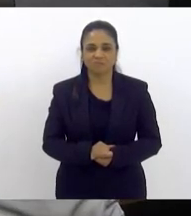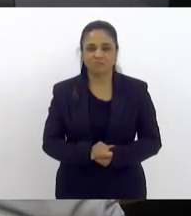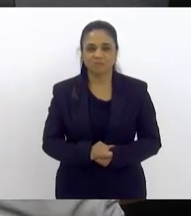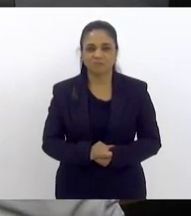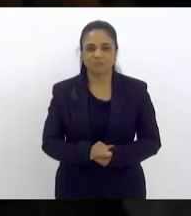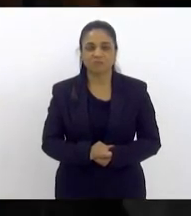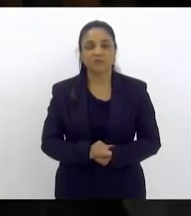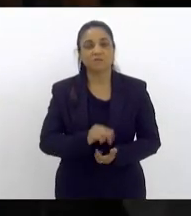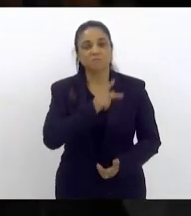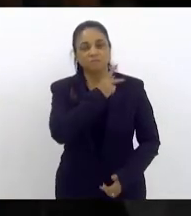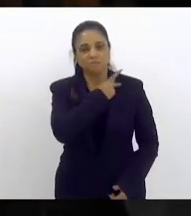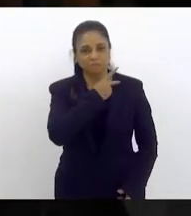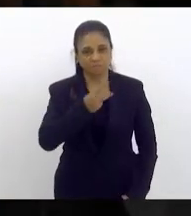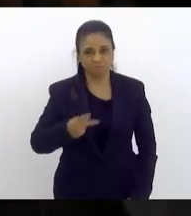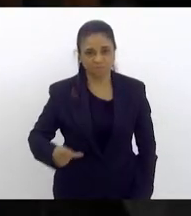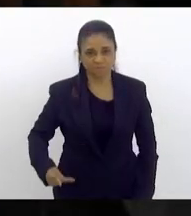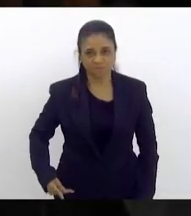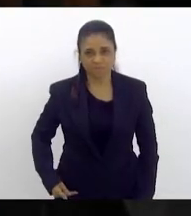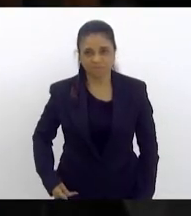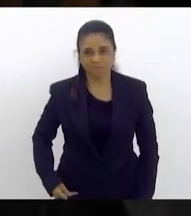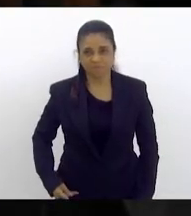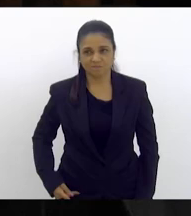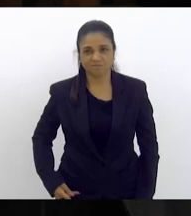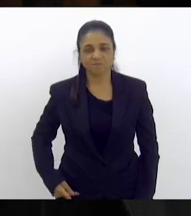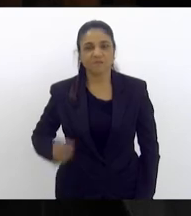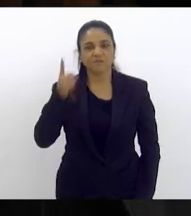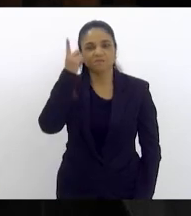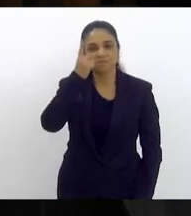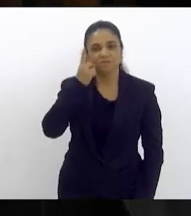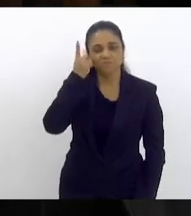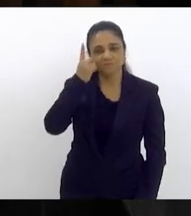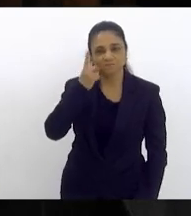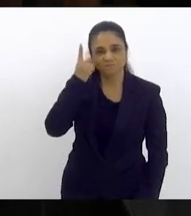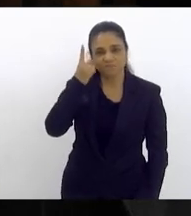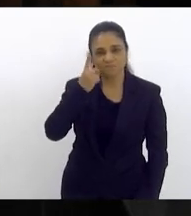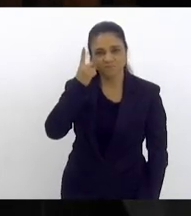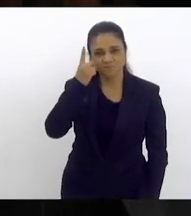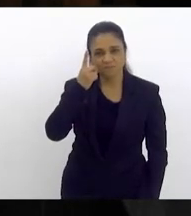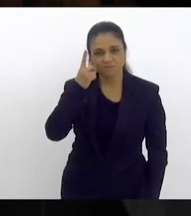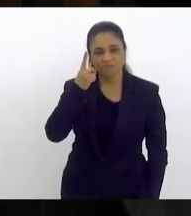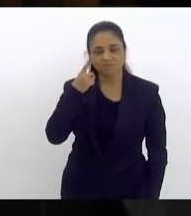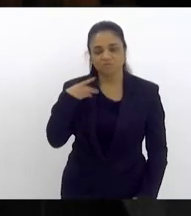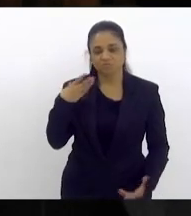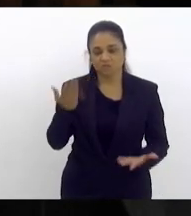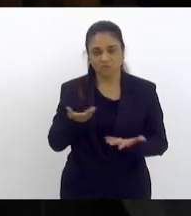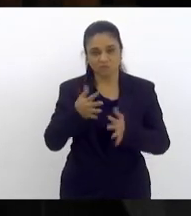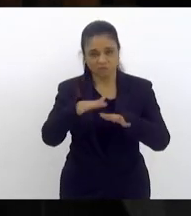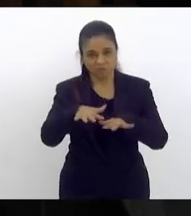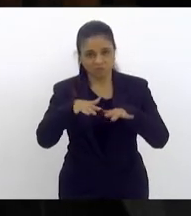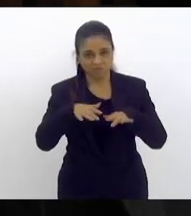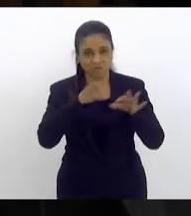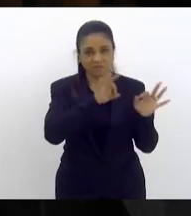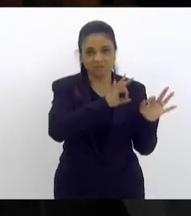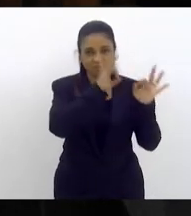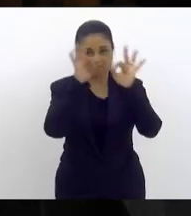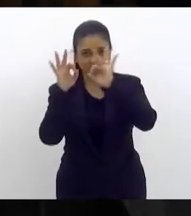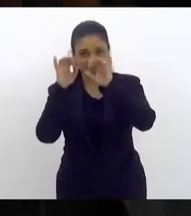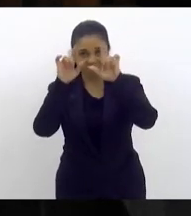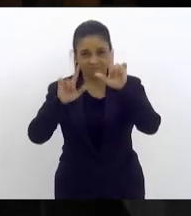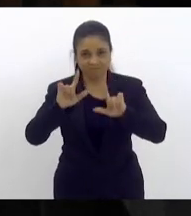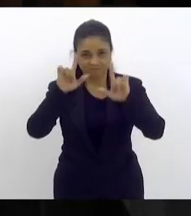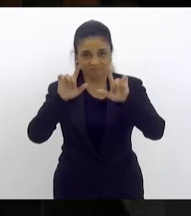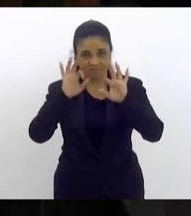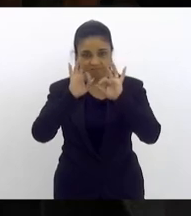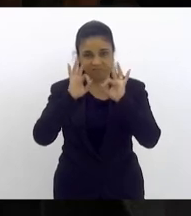senhora presidente senhores deputados que encontram-se aqui aqueles que nos assistem pela TV alerj